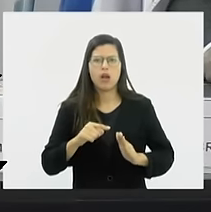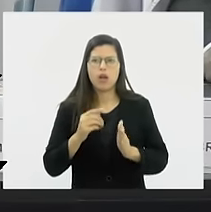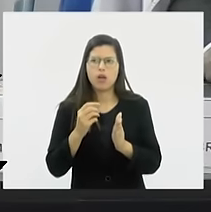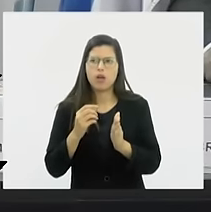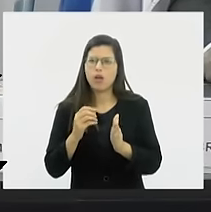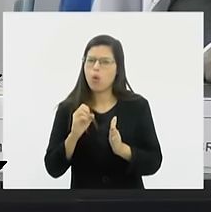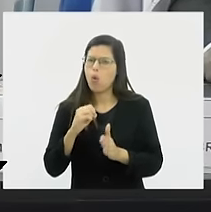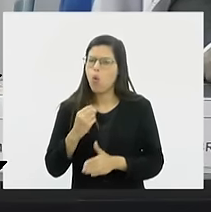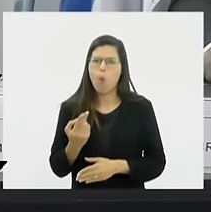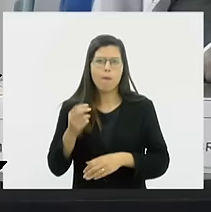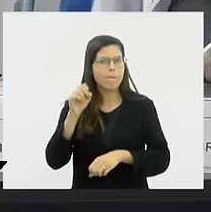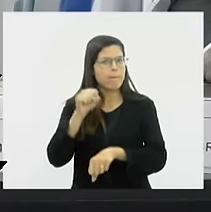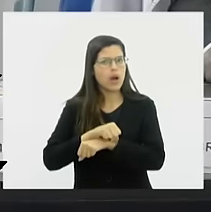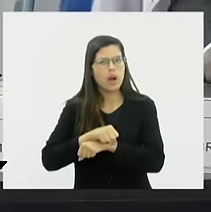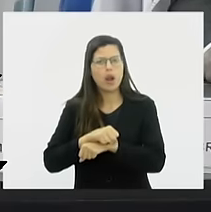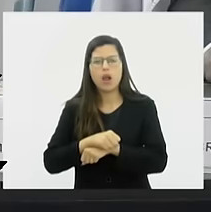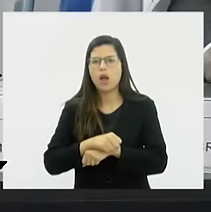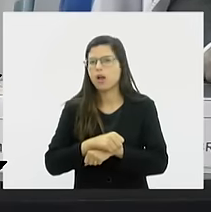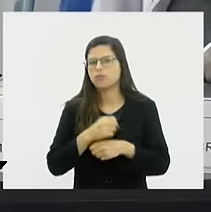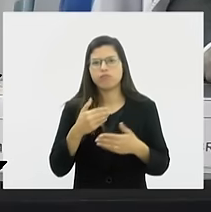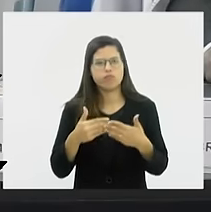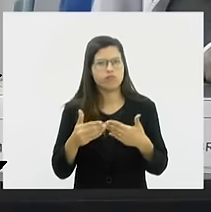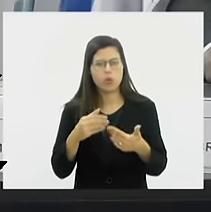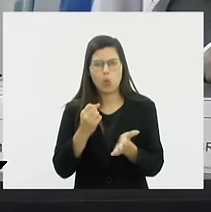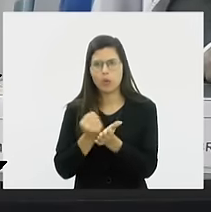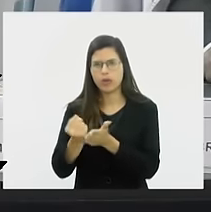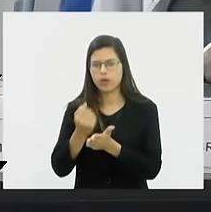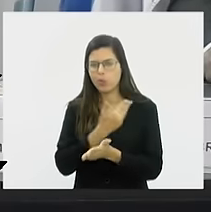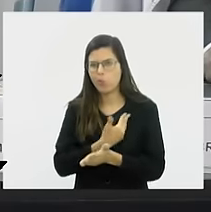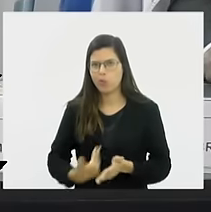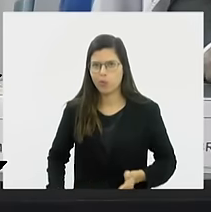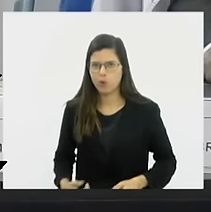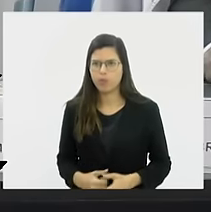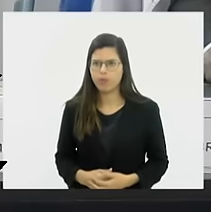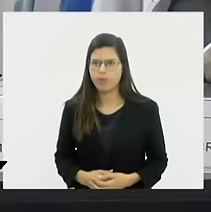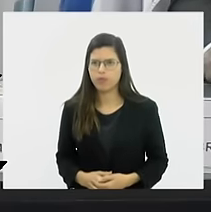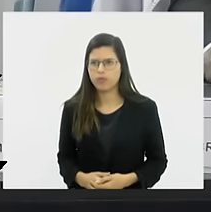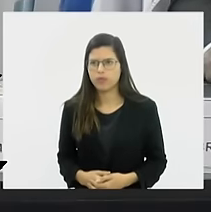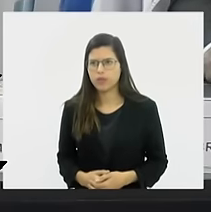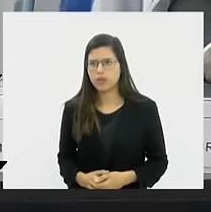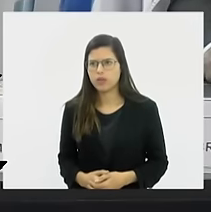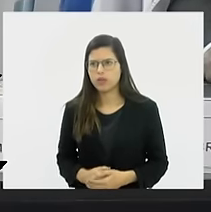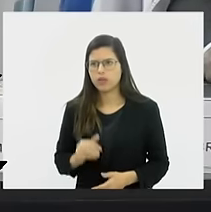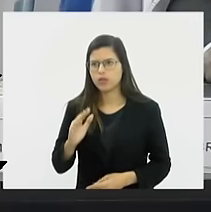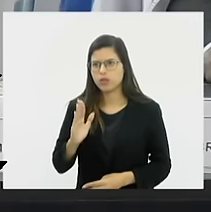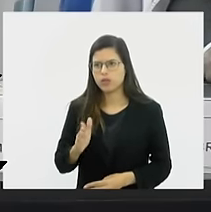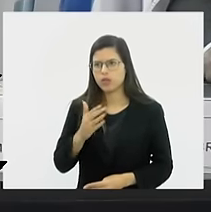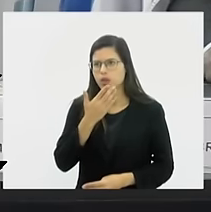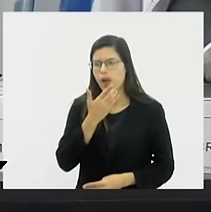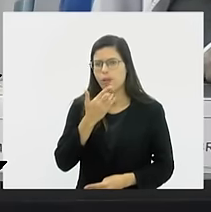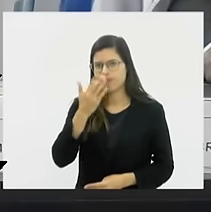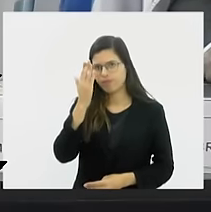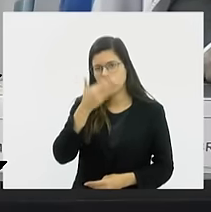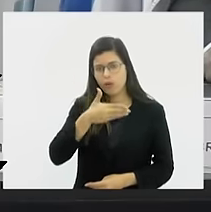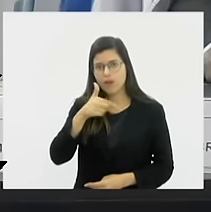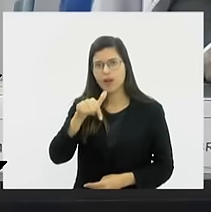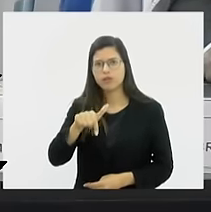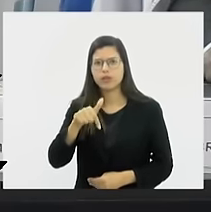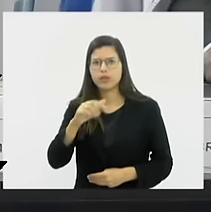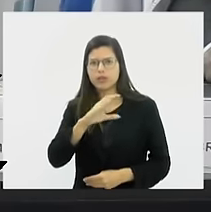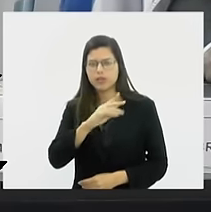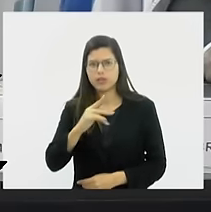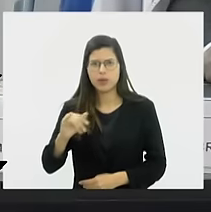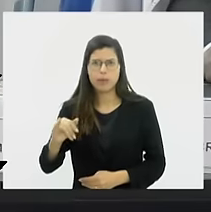ou interromper qualquer tipo de contrato público. Então, já ficou mais do que provado aqui no âmbito dessa CPI o que há